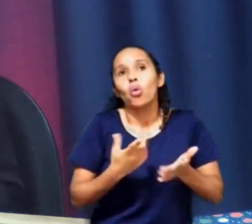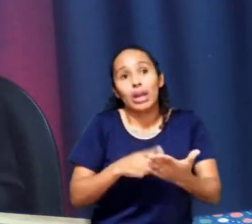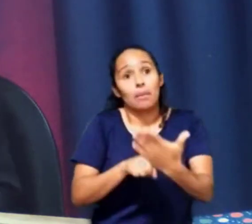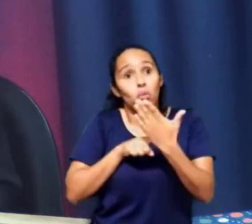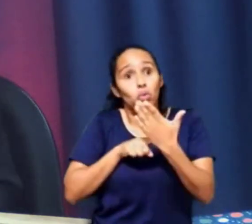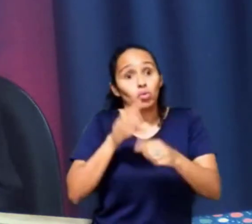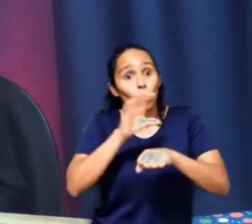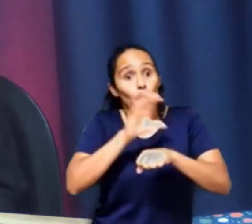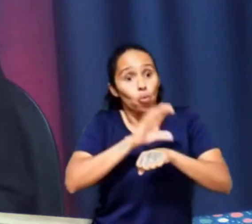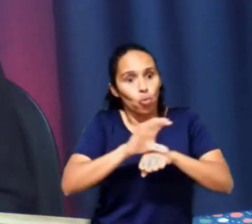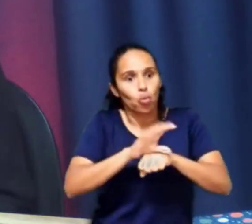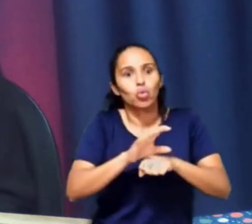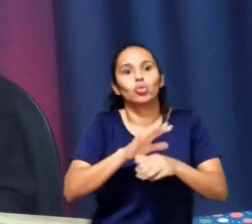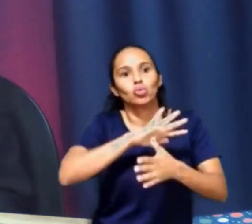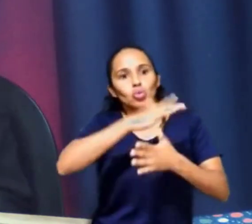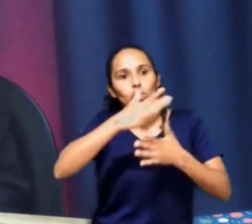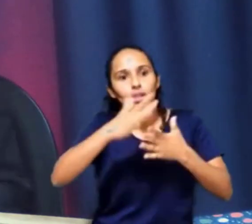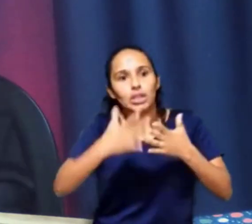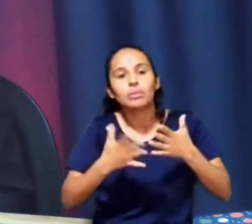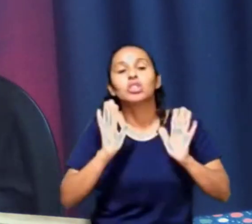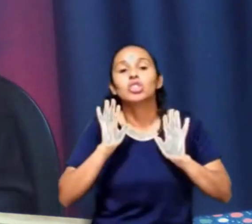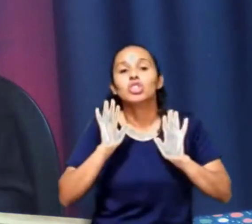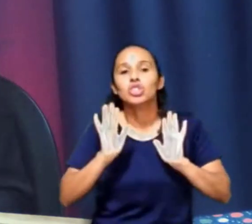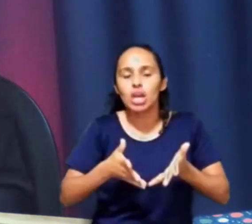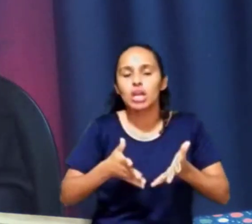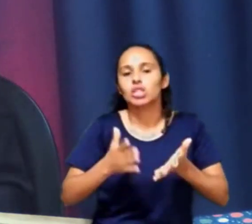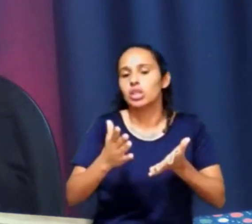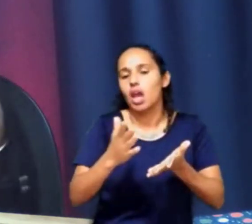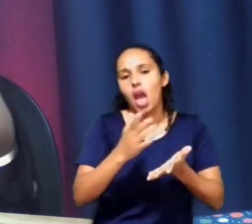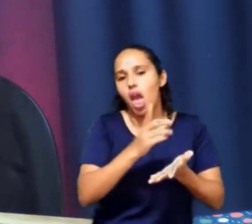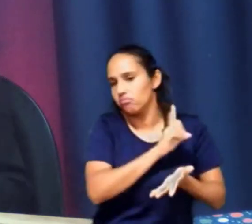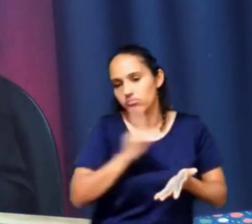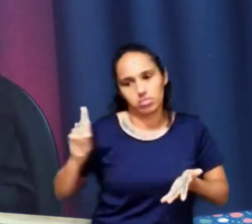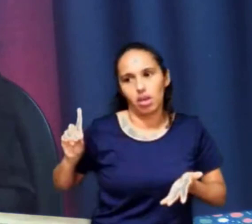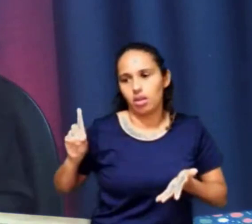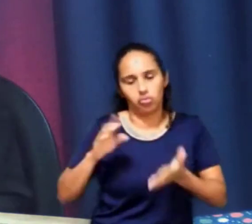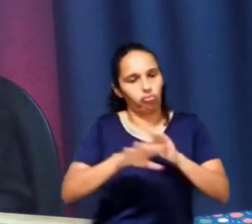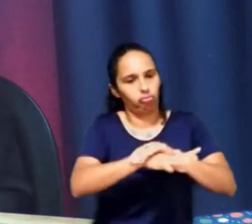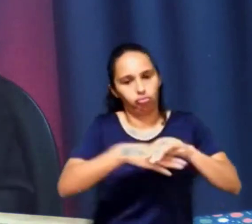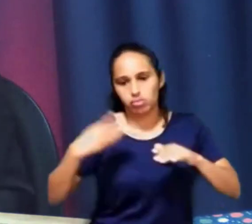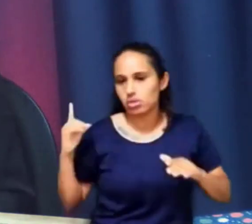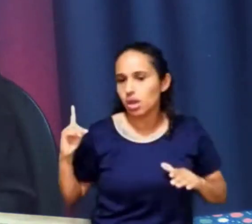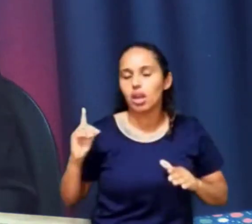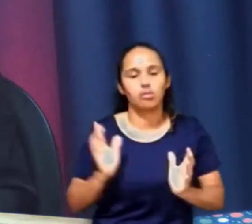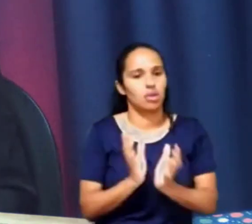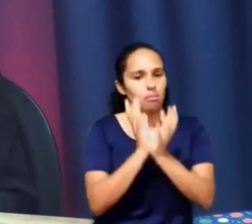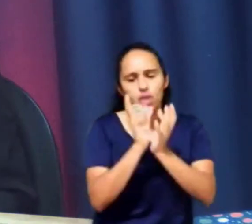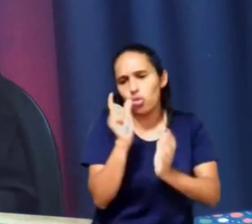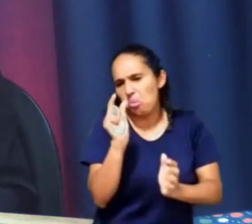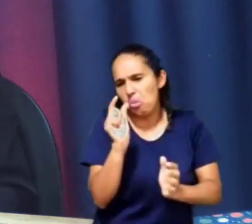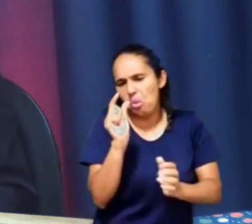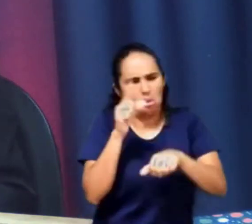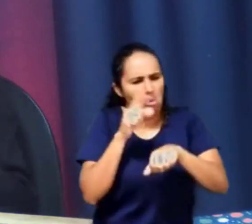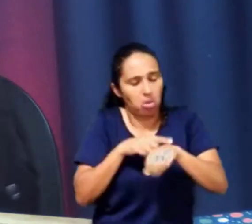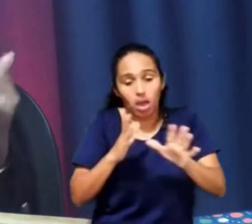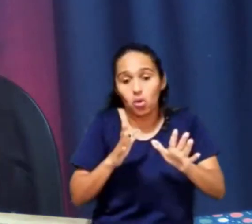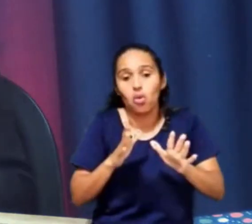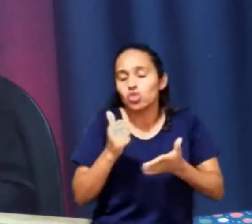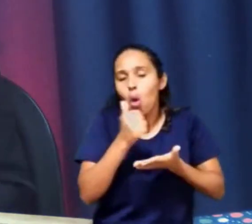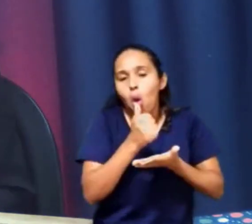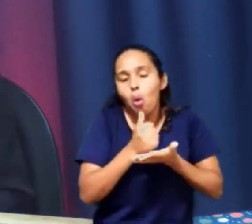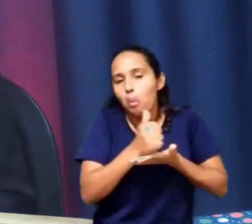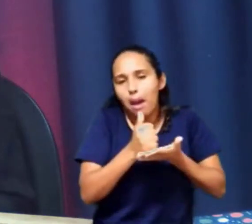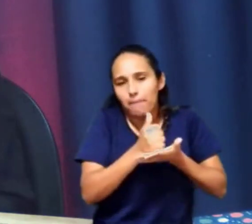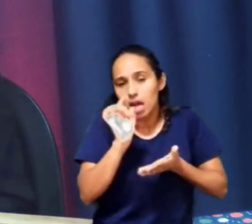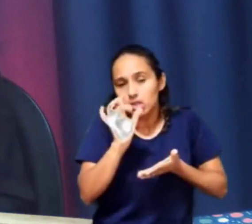por um tempo. Foi um momento, como eu falei, não foi um tijolo, foi uma base para mim. Eu amo a educação especial, foi através